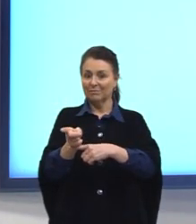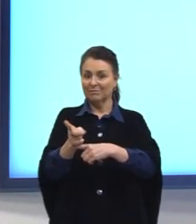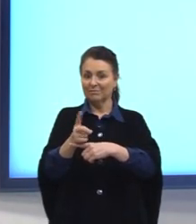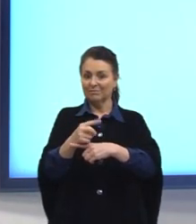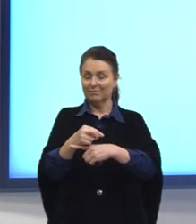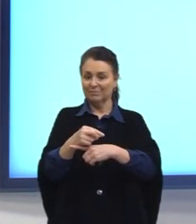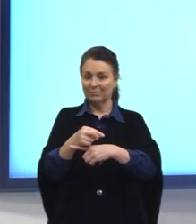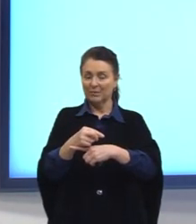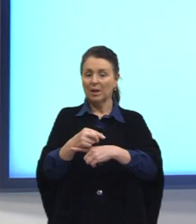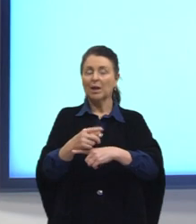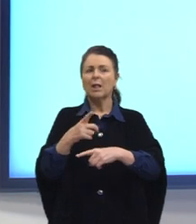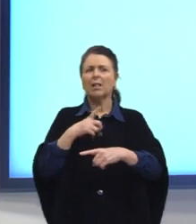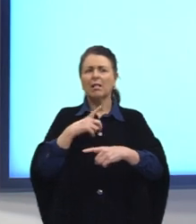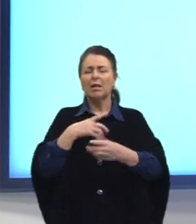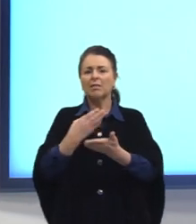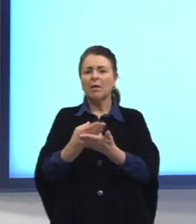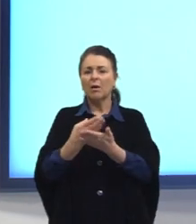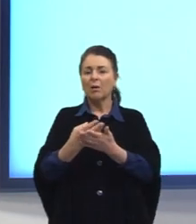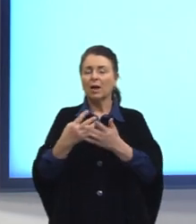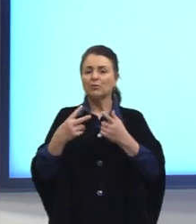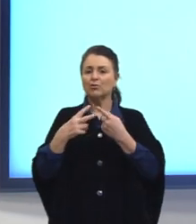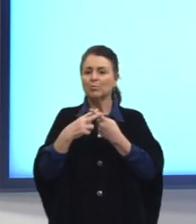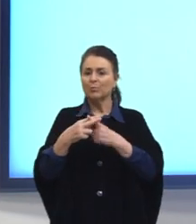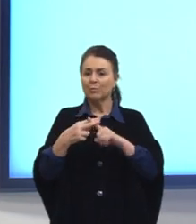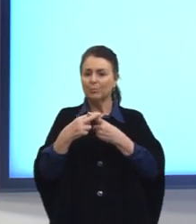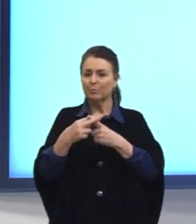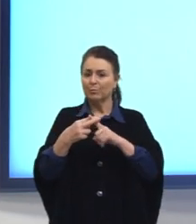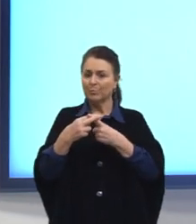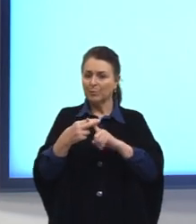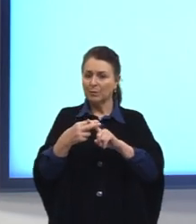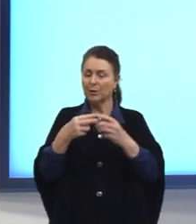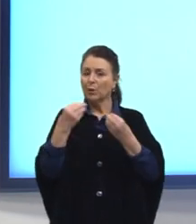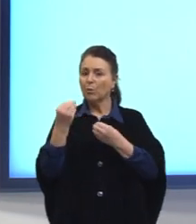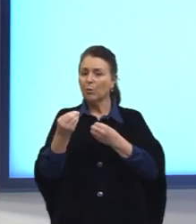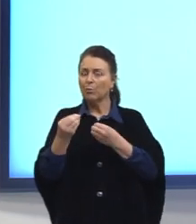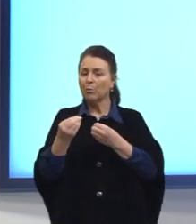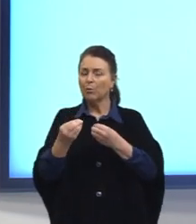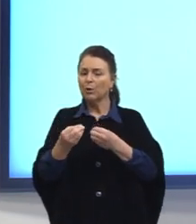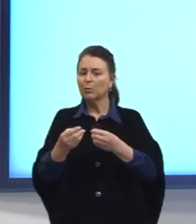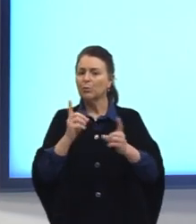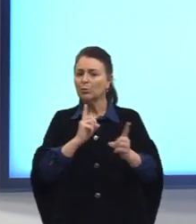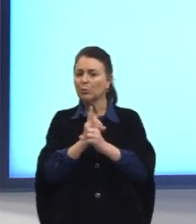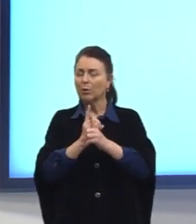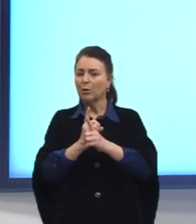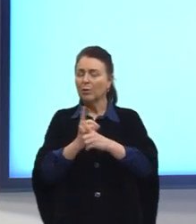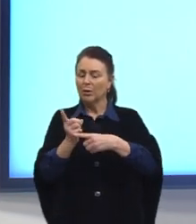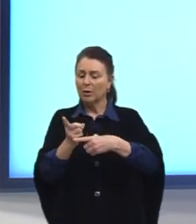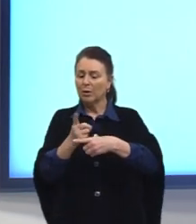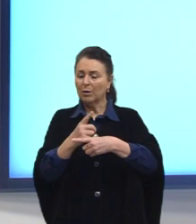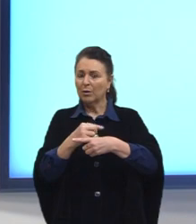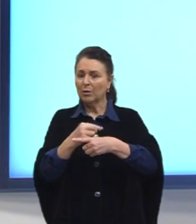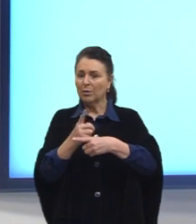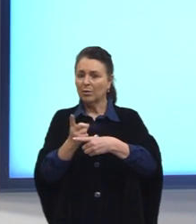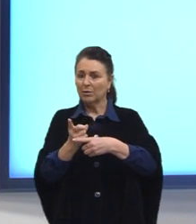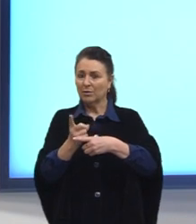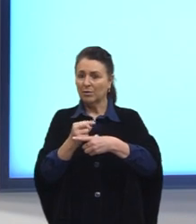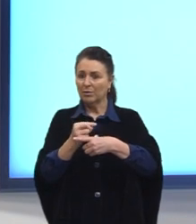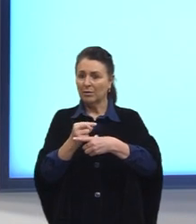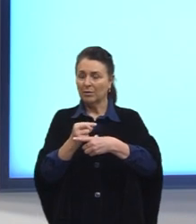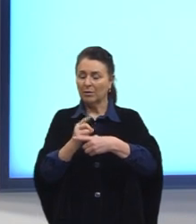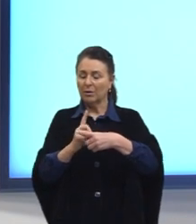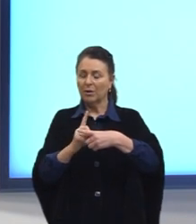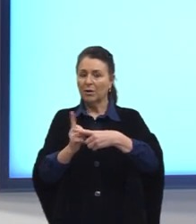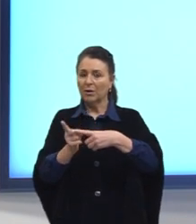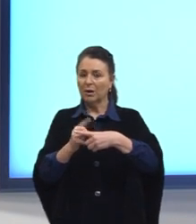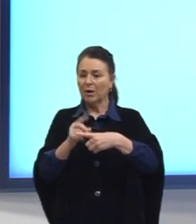em mecânica né como que a gente caracteriza a velocidade é então um espaço de um certo